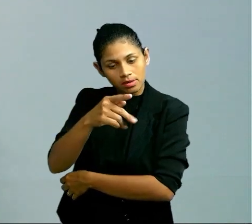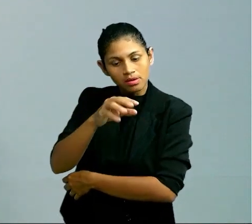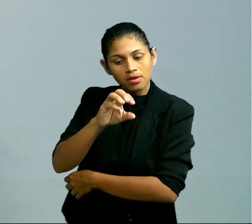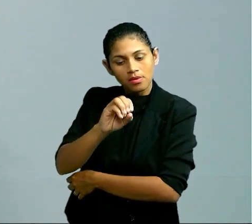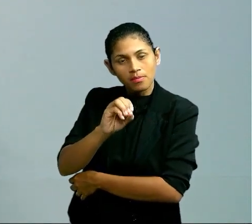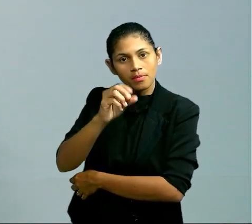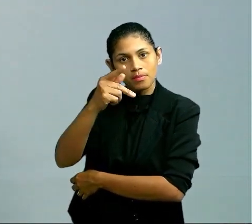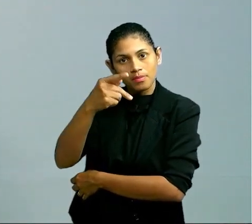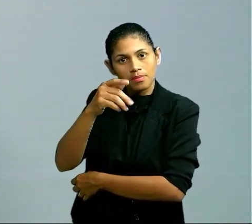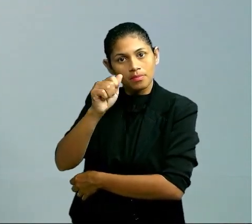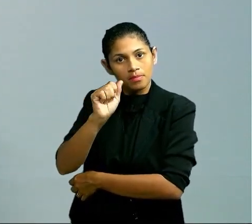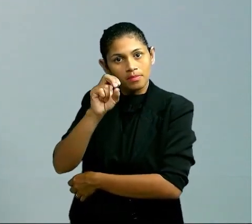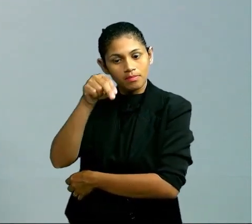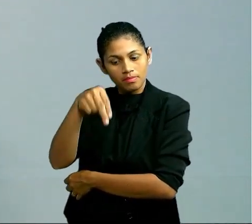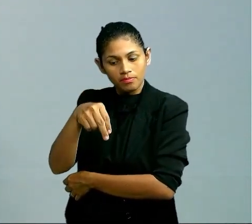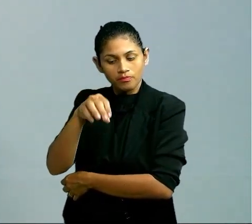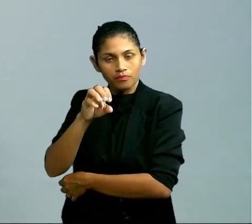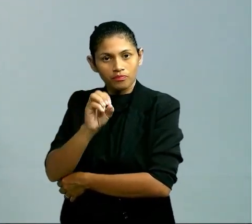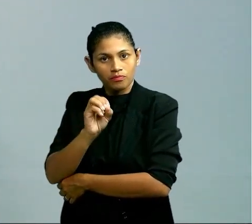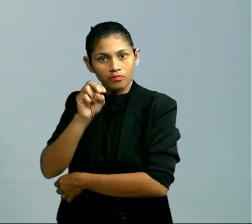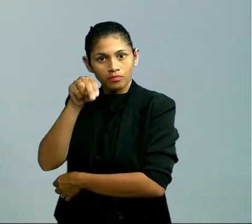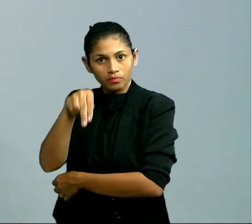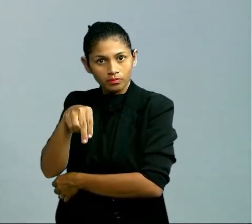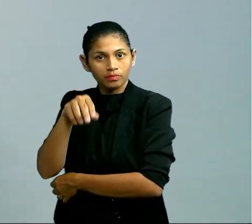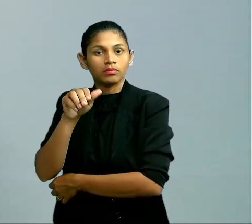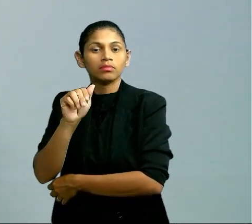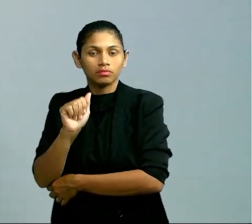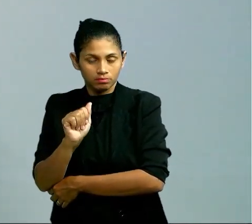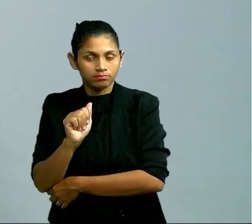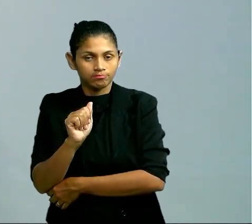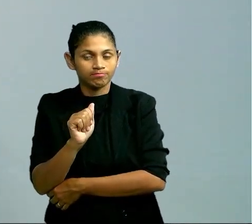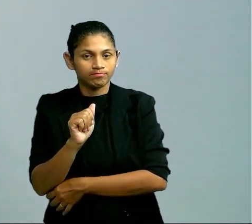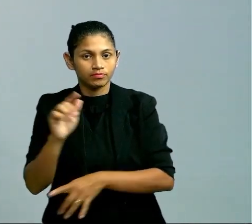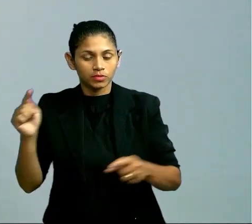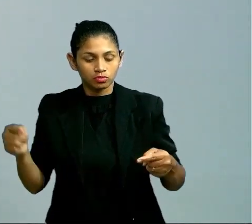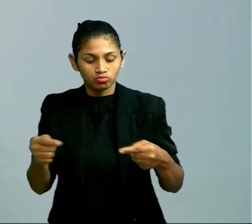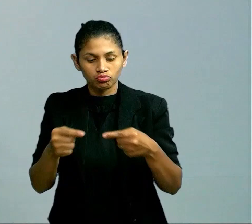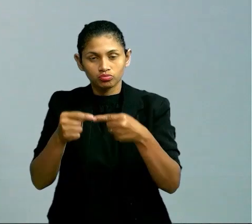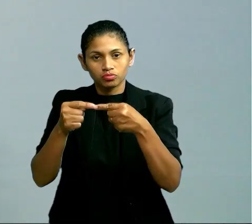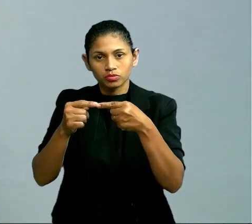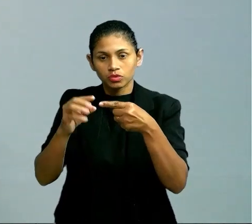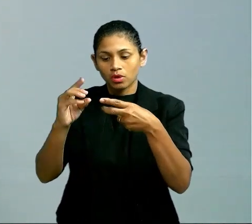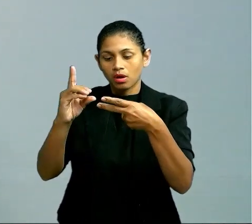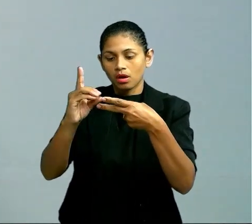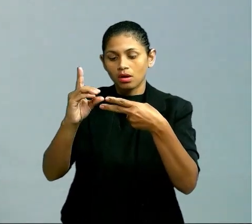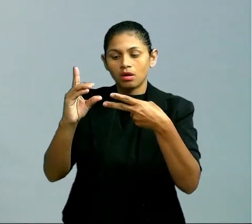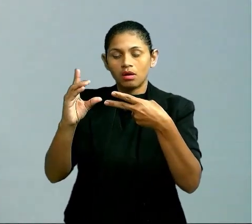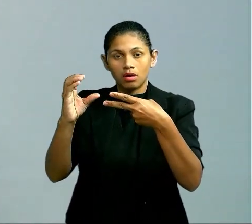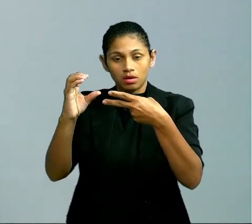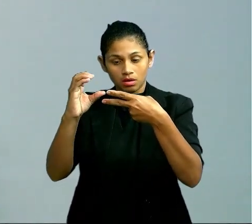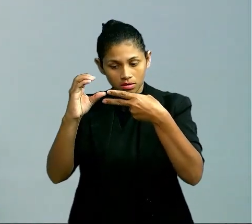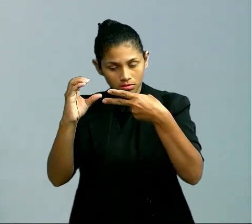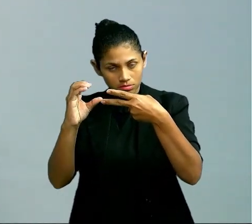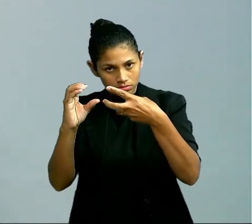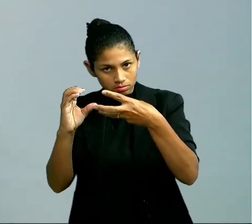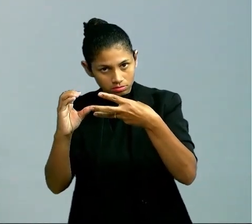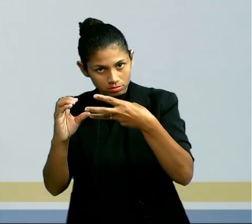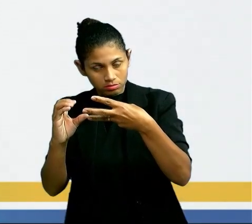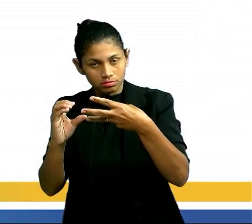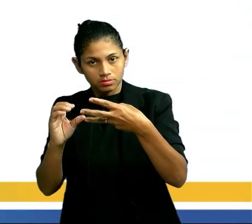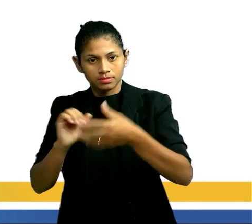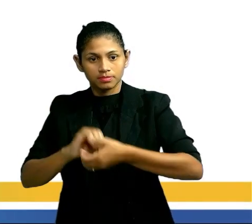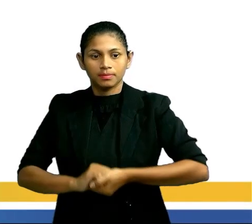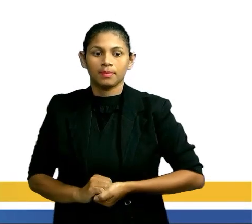carbono ali com uma carbonila e 3 carbonos ligados, nós temos a propanona, que é a